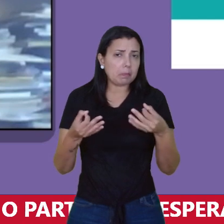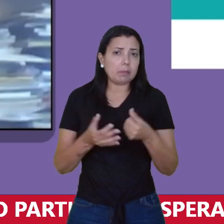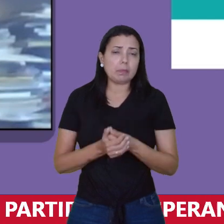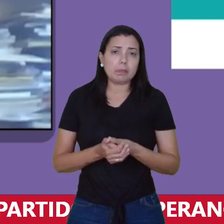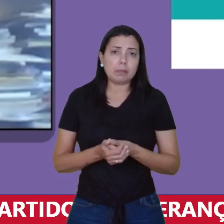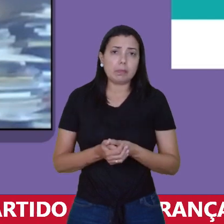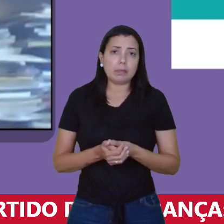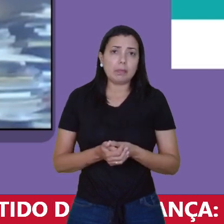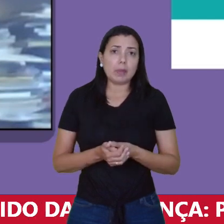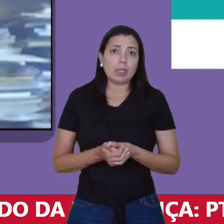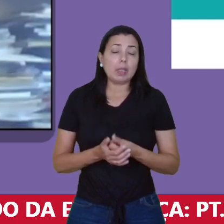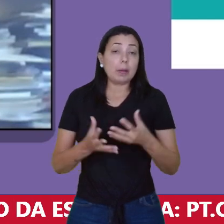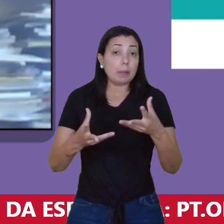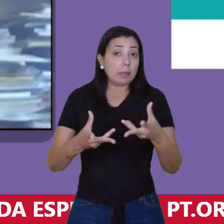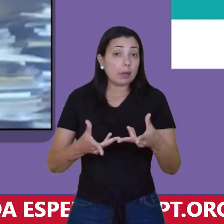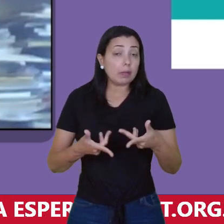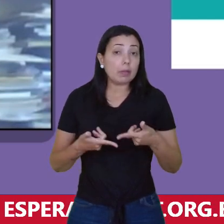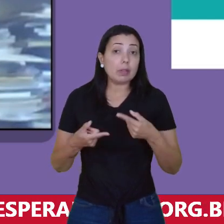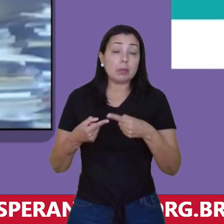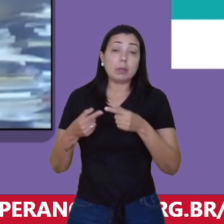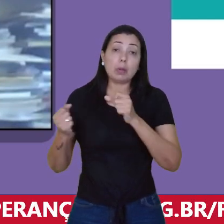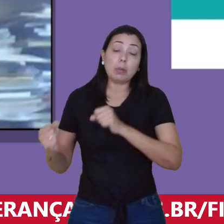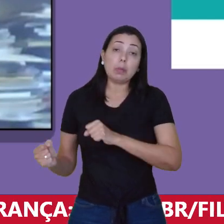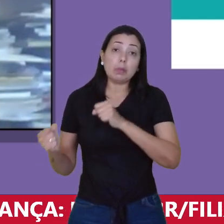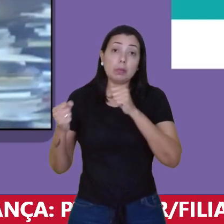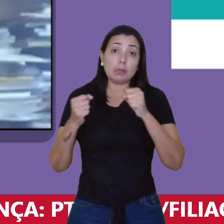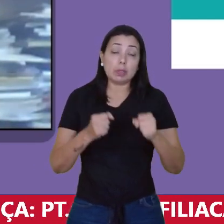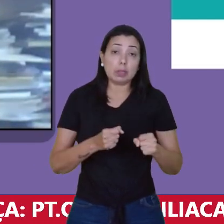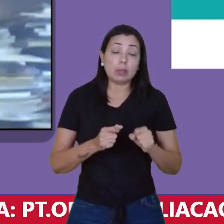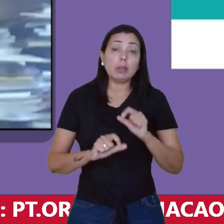riqueza assim incrível, o potencial